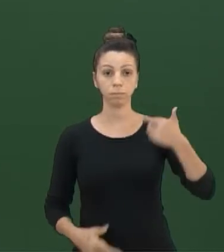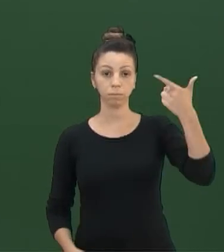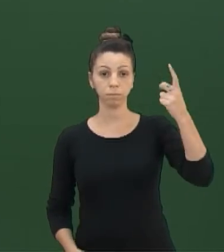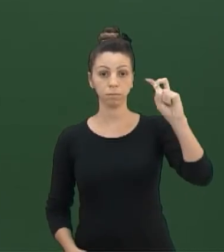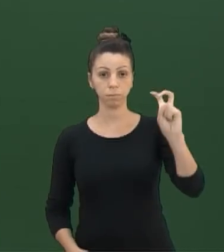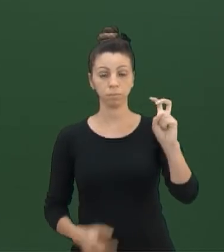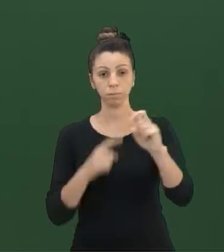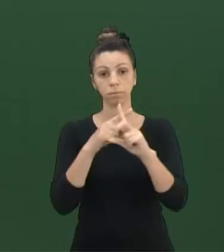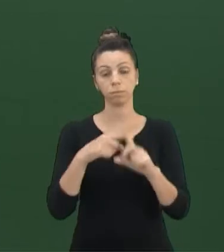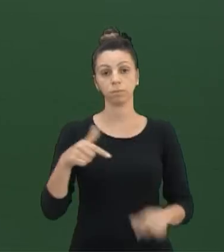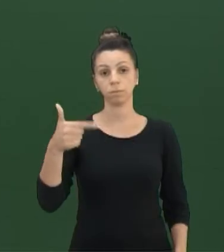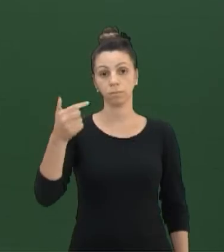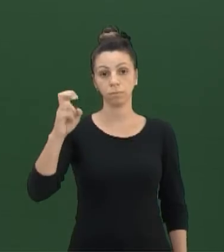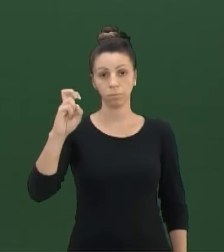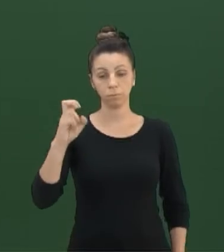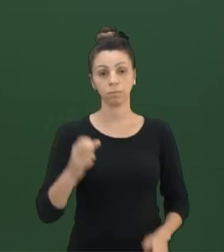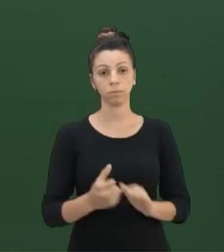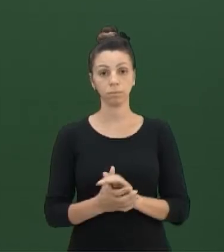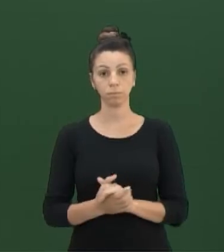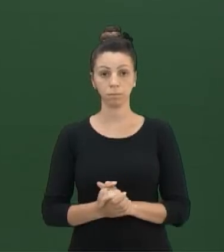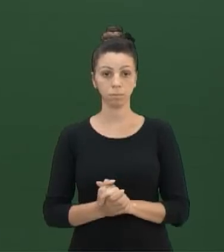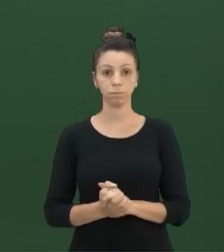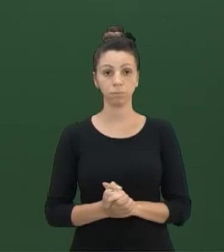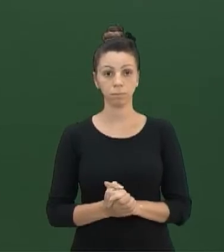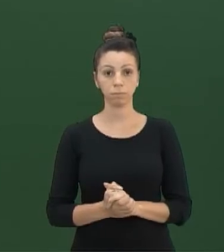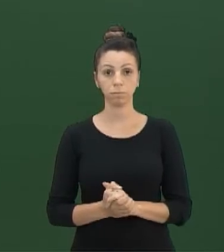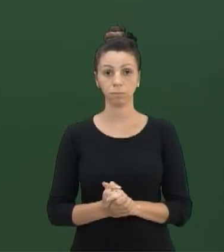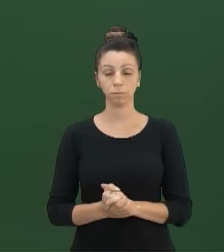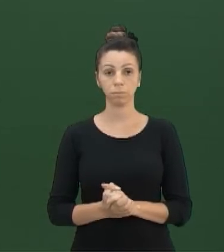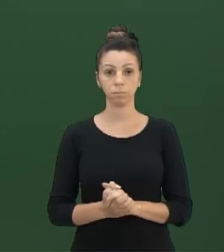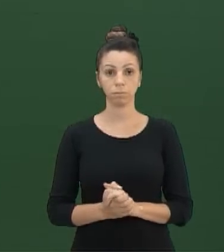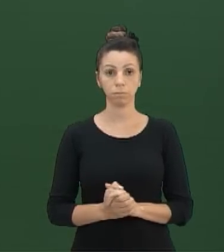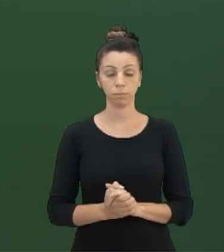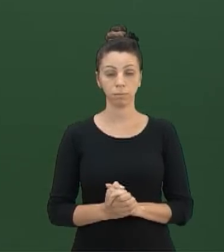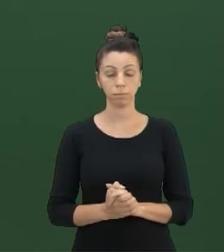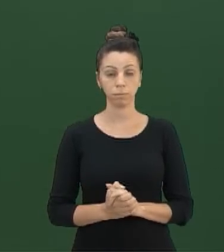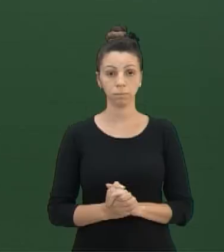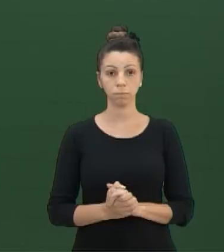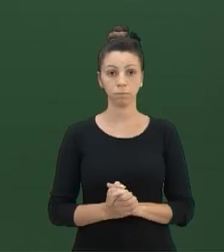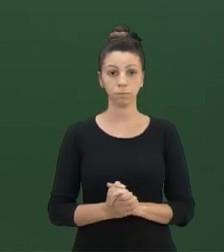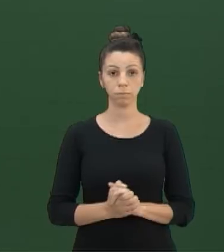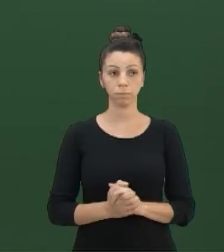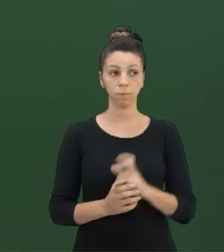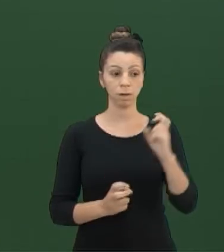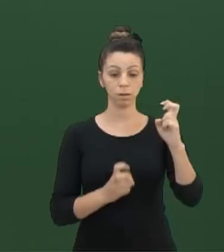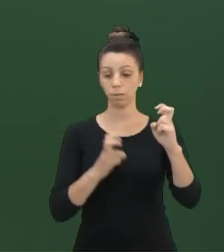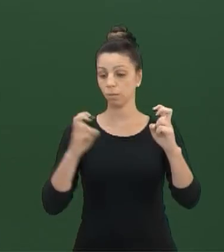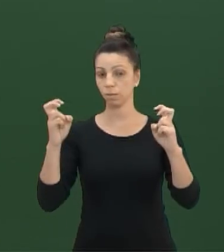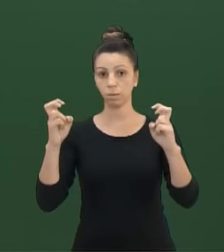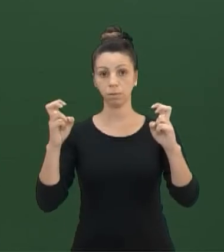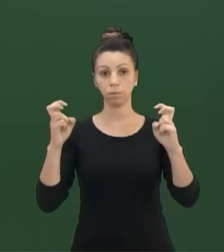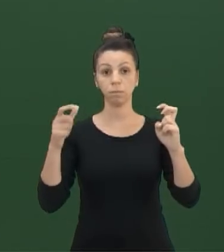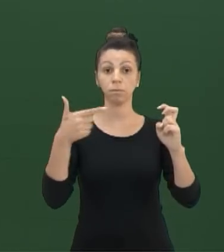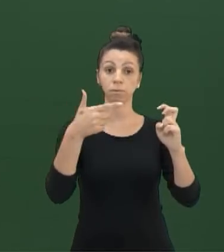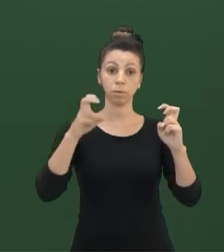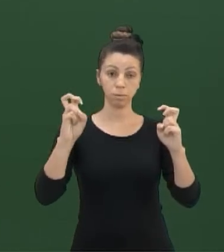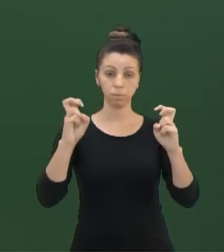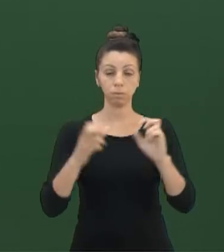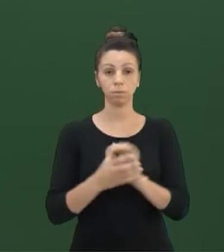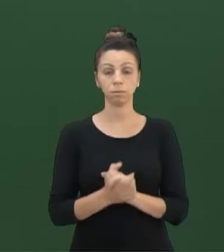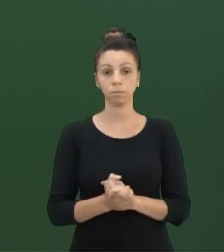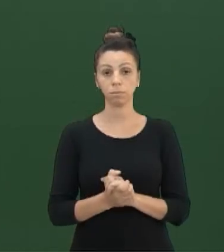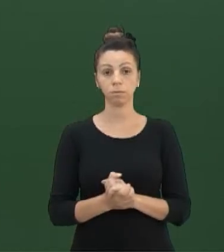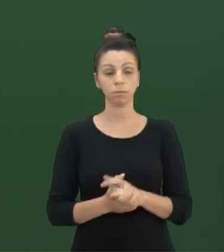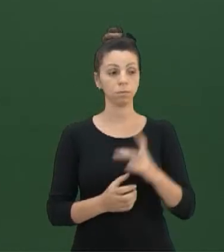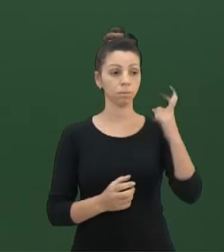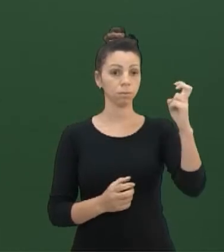25. Quando a gente vai resolver isso, a gente vai ter de colocar 5 vezes 5, o nosso 25. 5